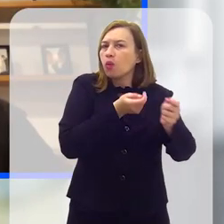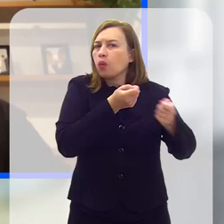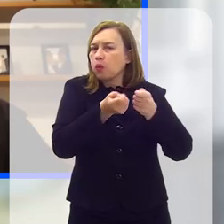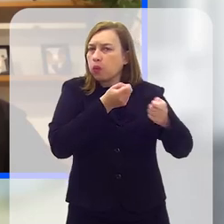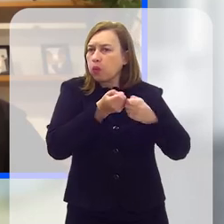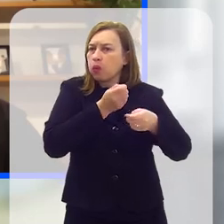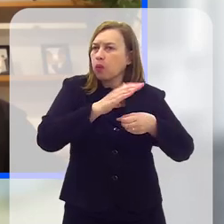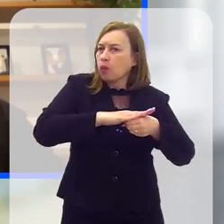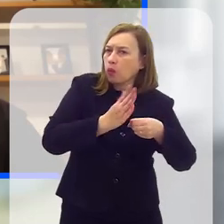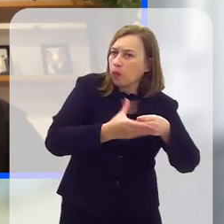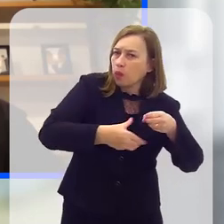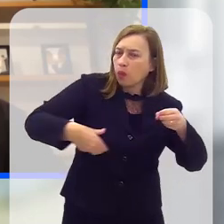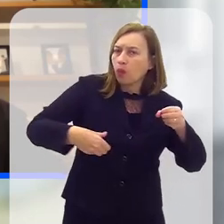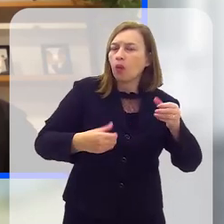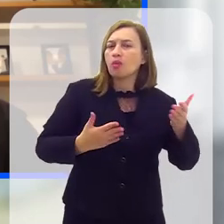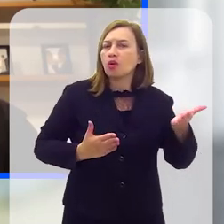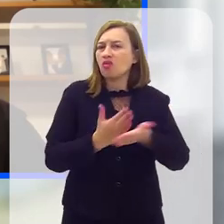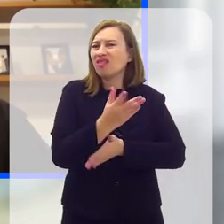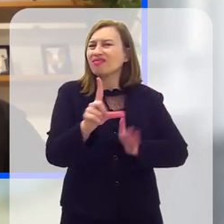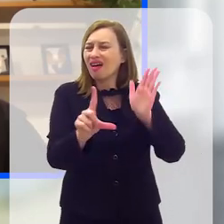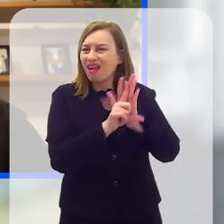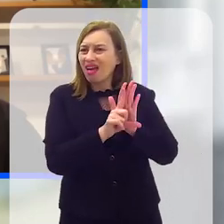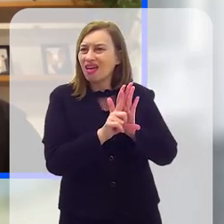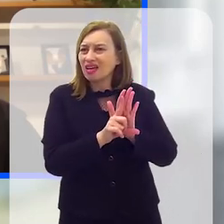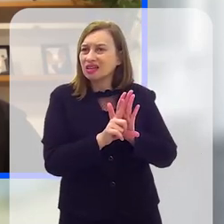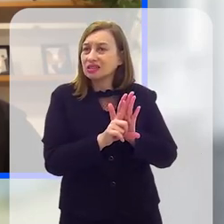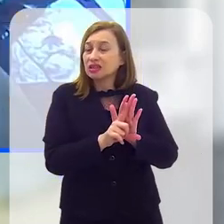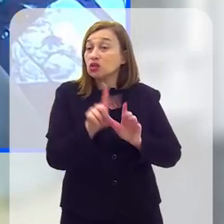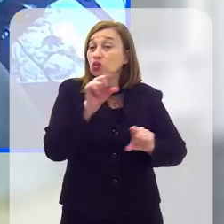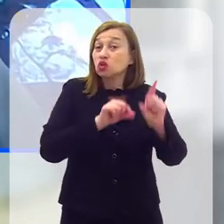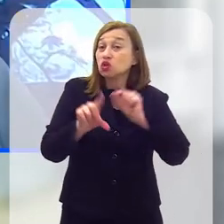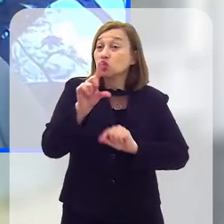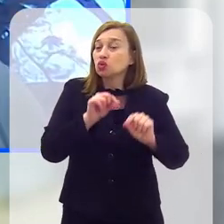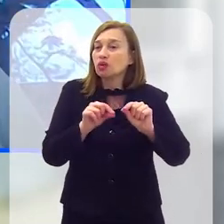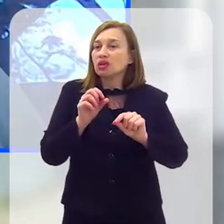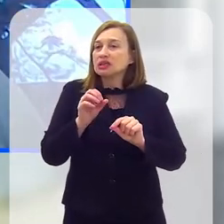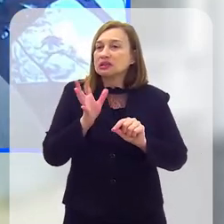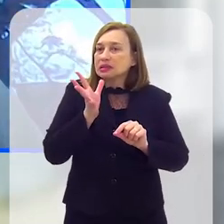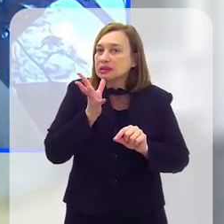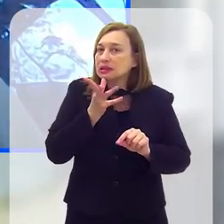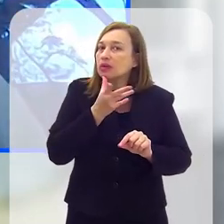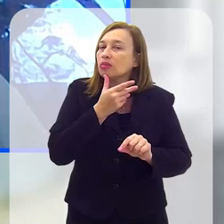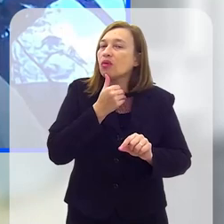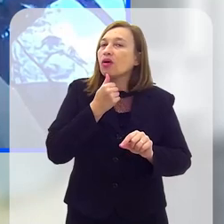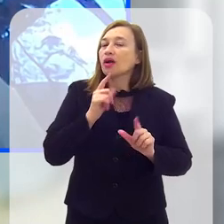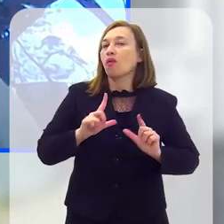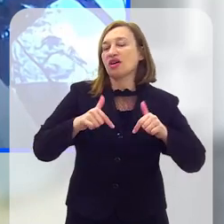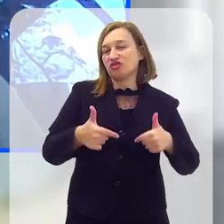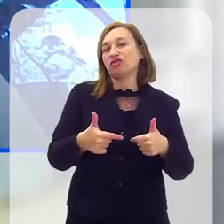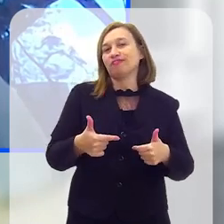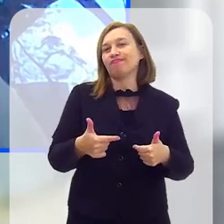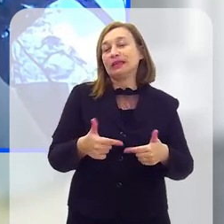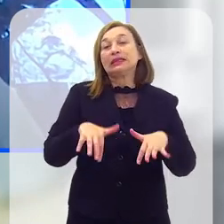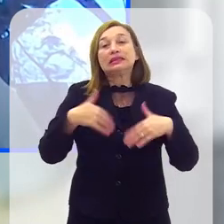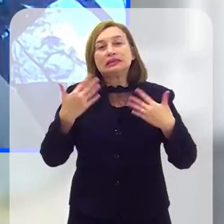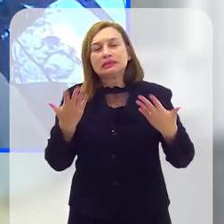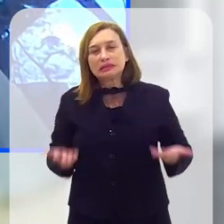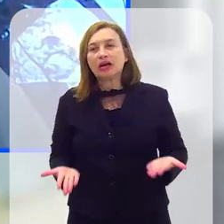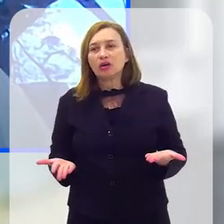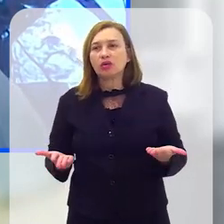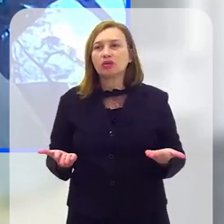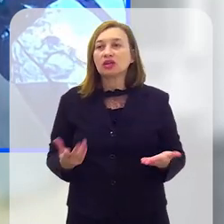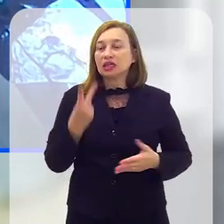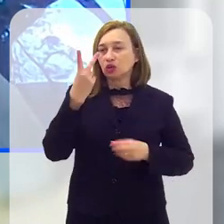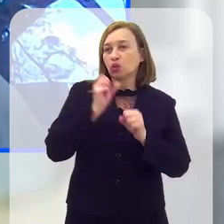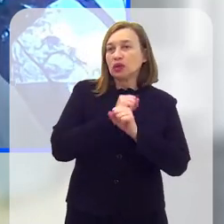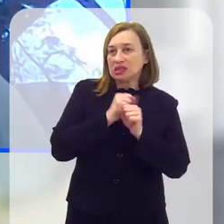regulatório de saneamento, né, aprovado a lei, são decisões que levam tempo para dar consequência.